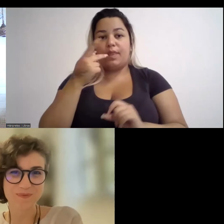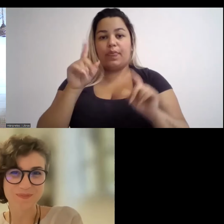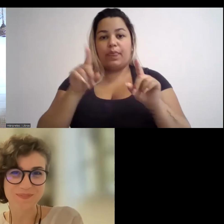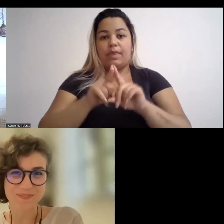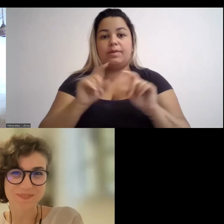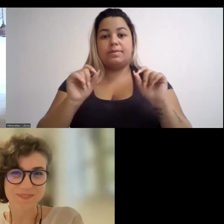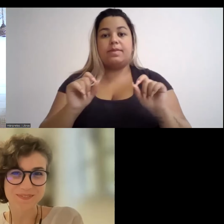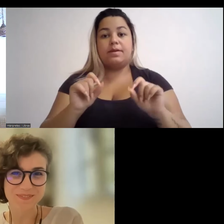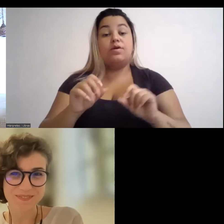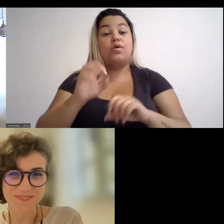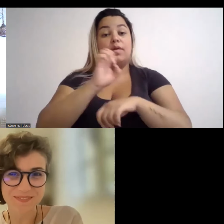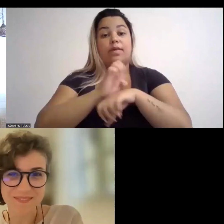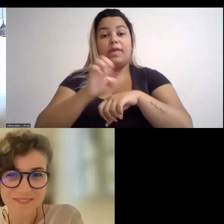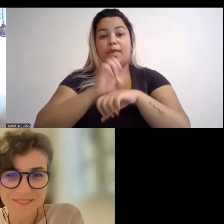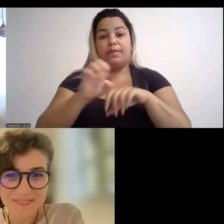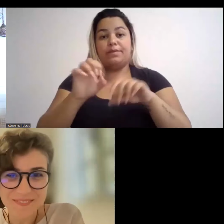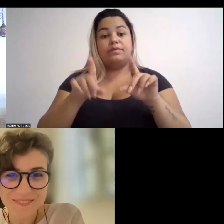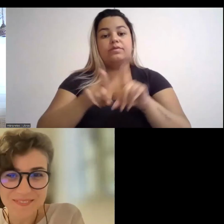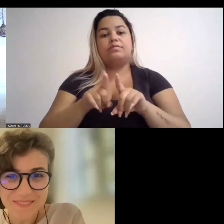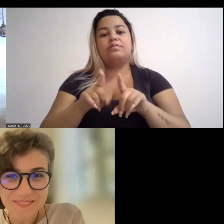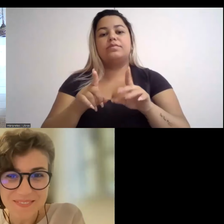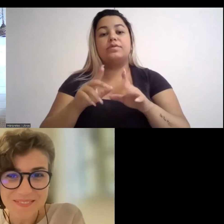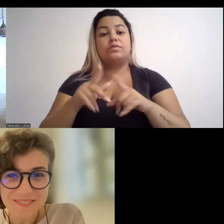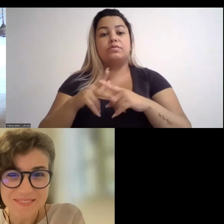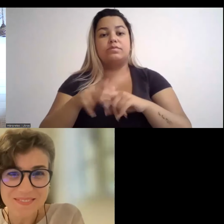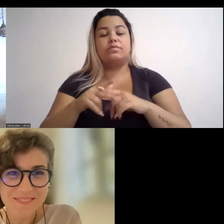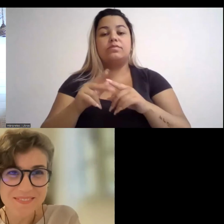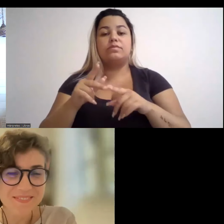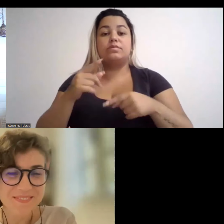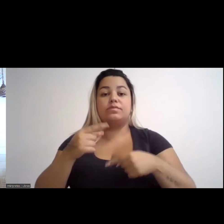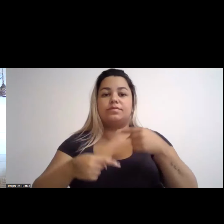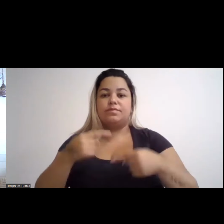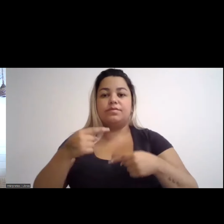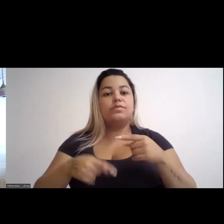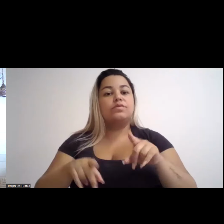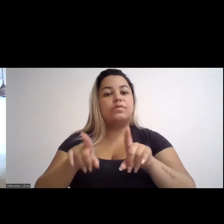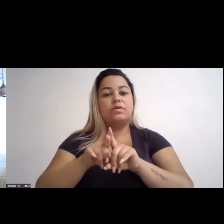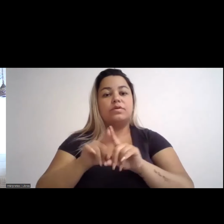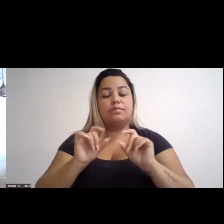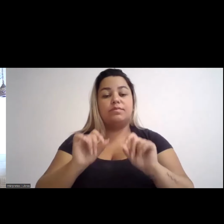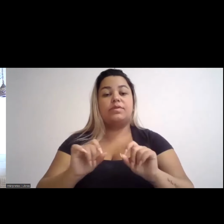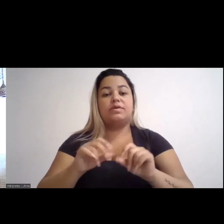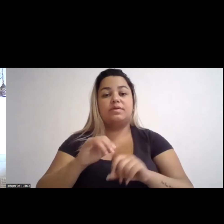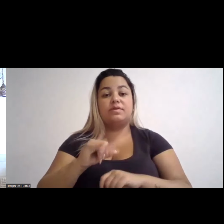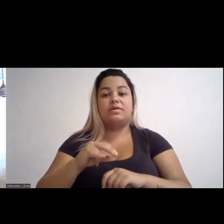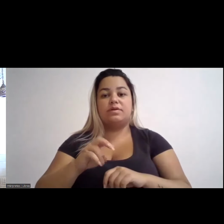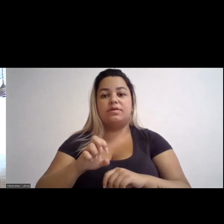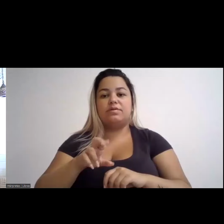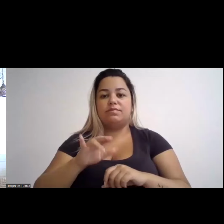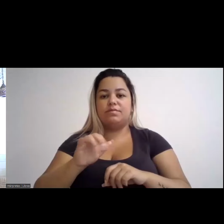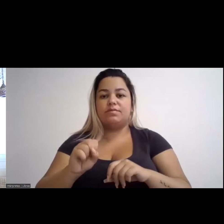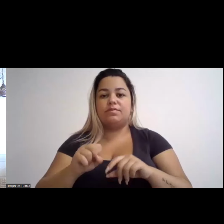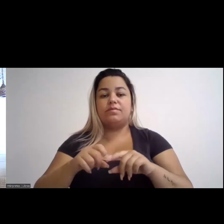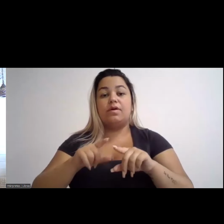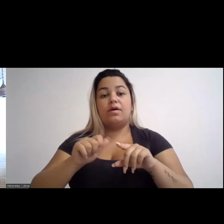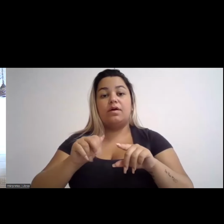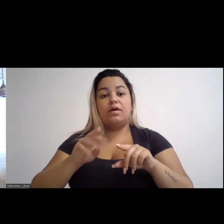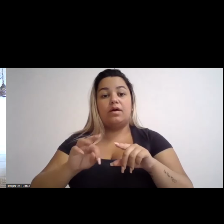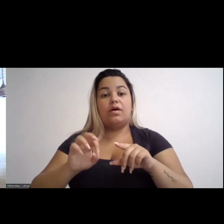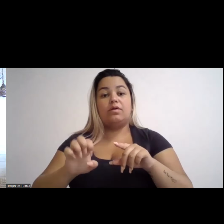o Estado empreendedor é aquele que formula uma política de investimentos e de sinergias entre arte,